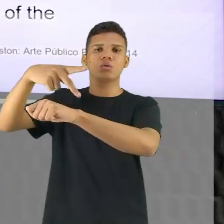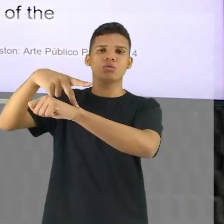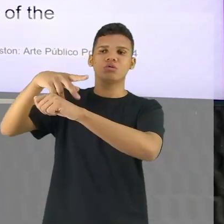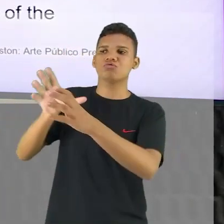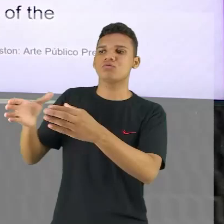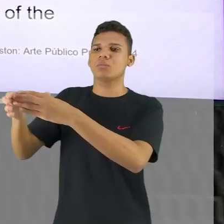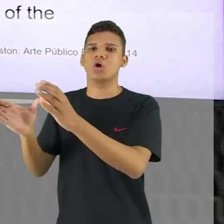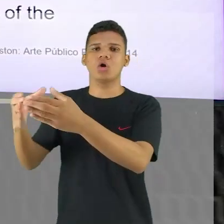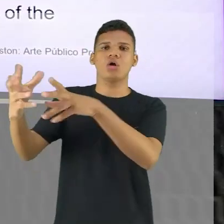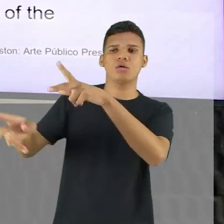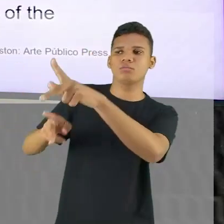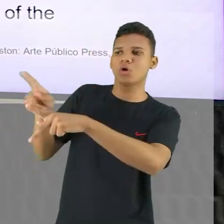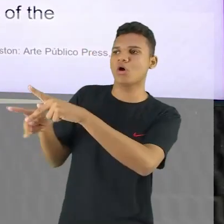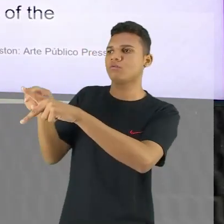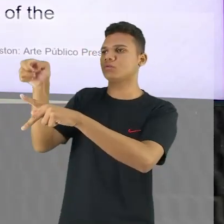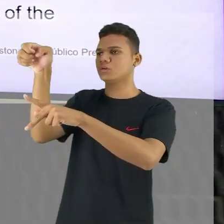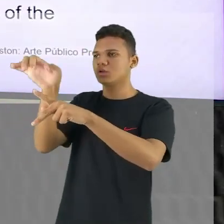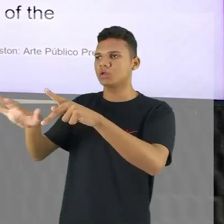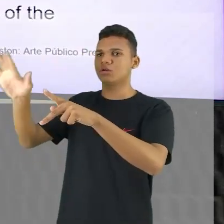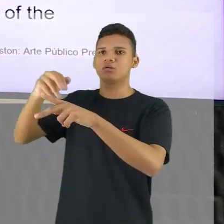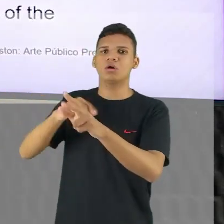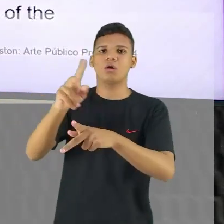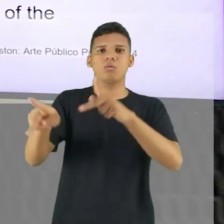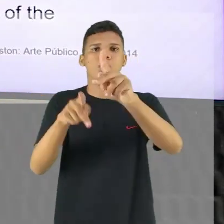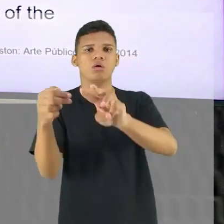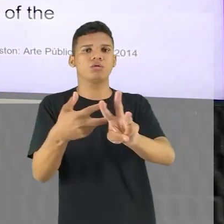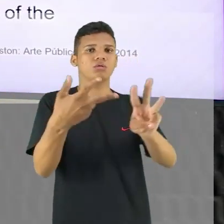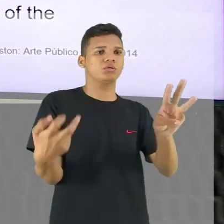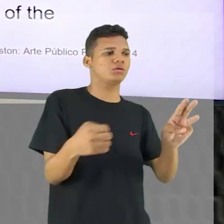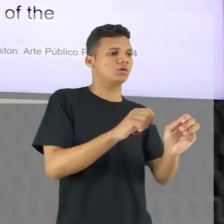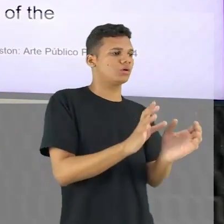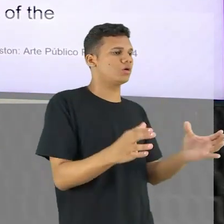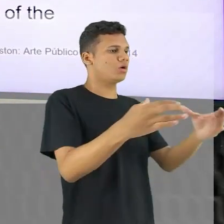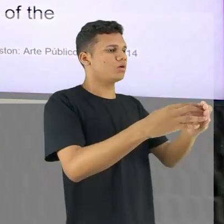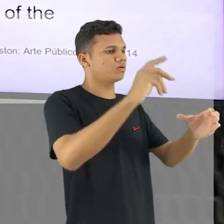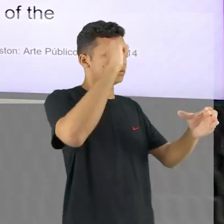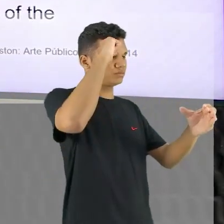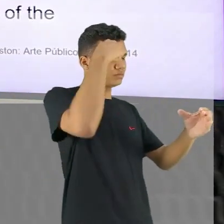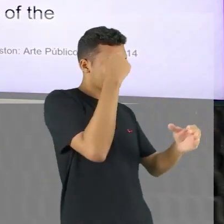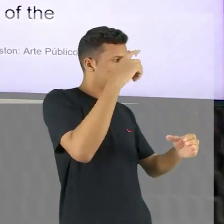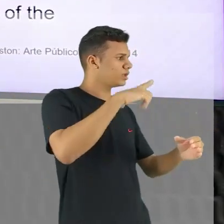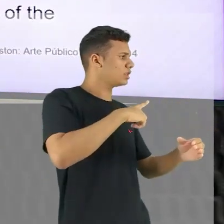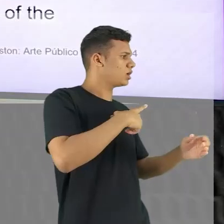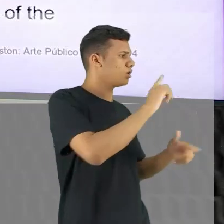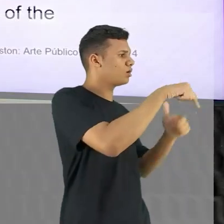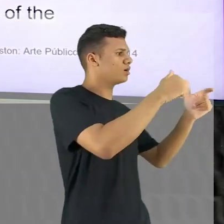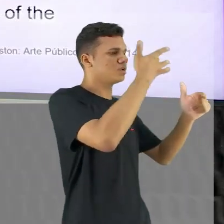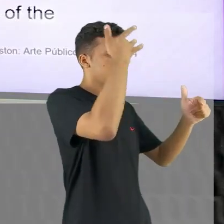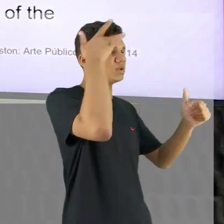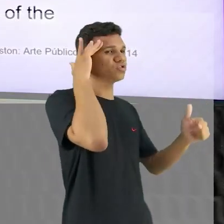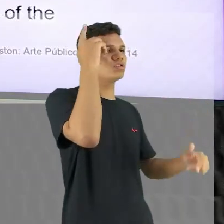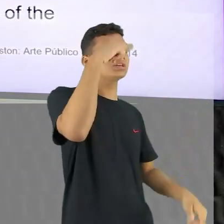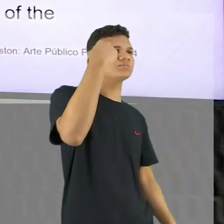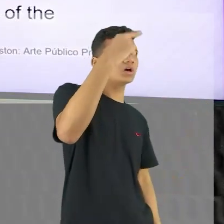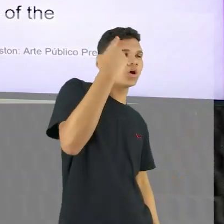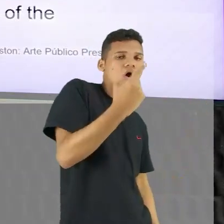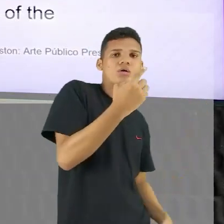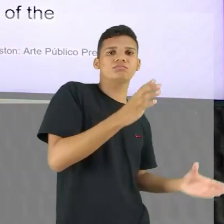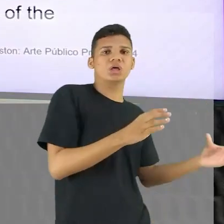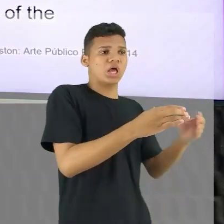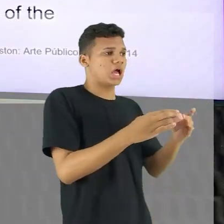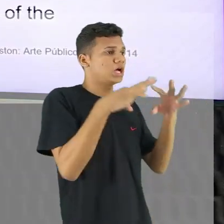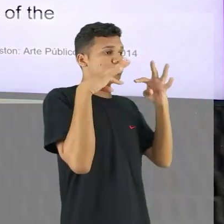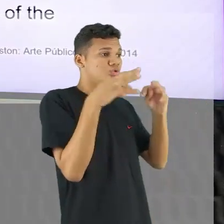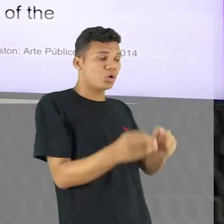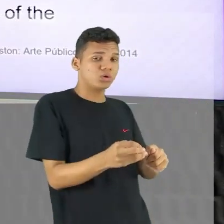etnias. Os europeus, os indígenas, os negros, os hispânicos ou os espanhóis, os latinos.